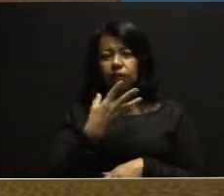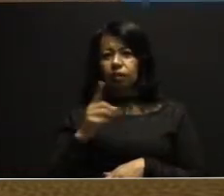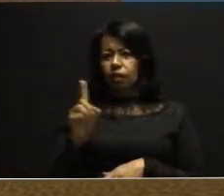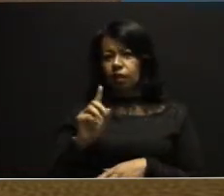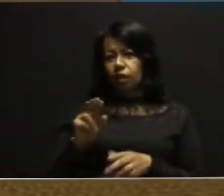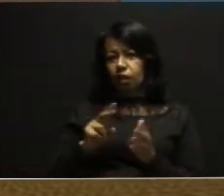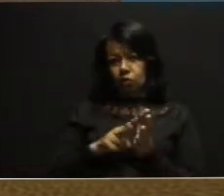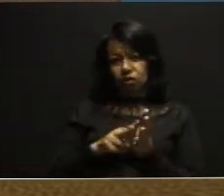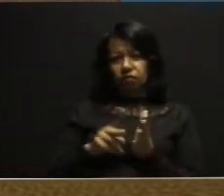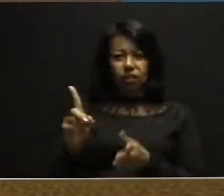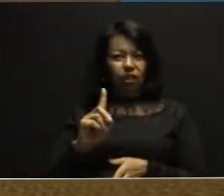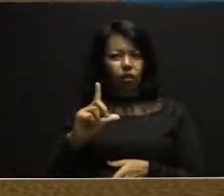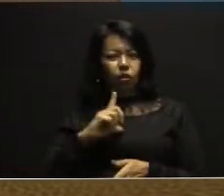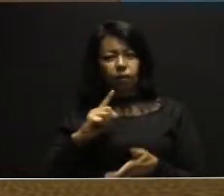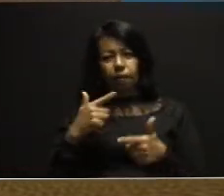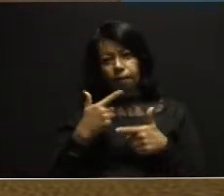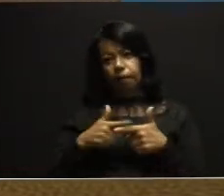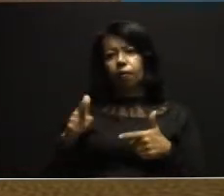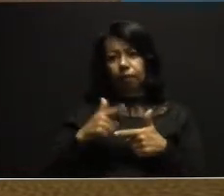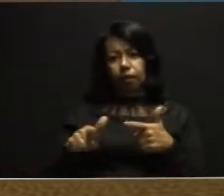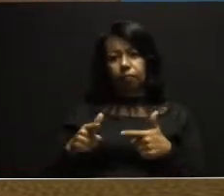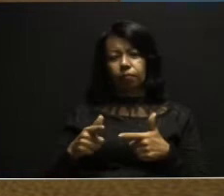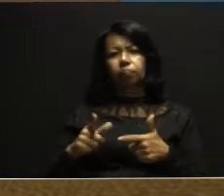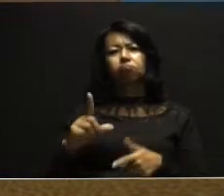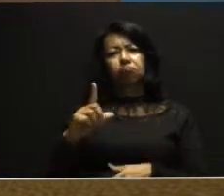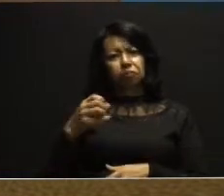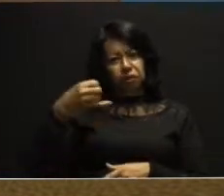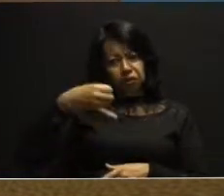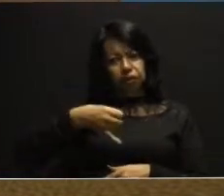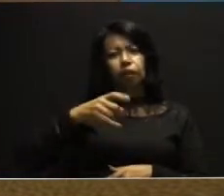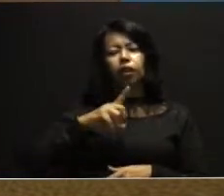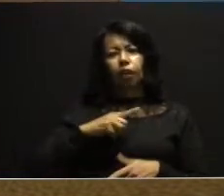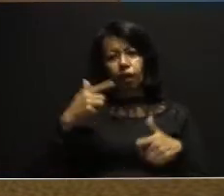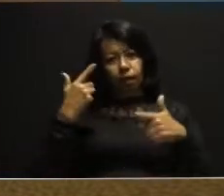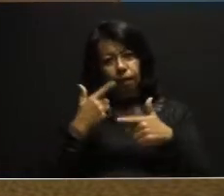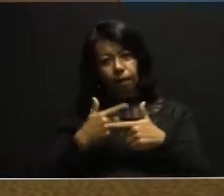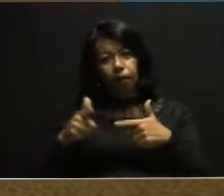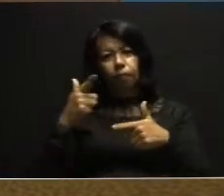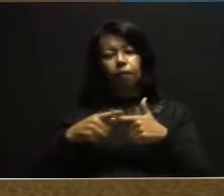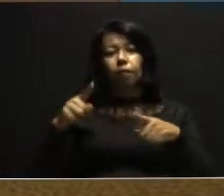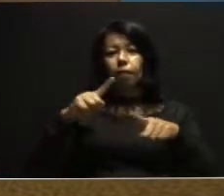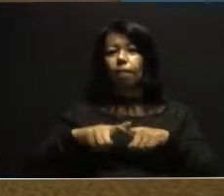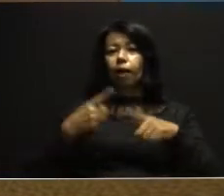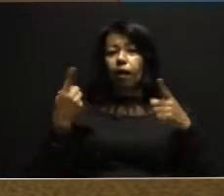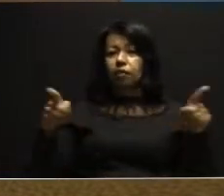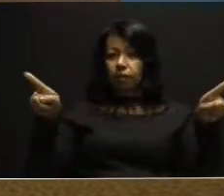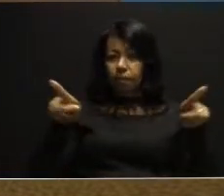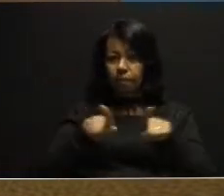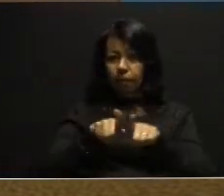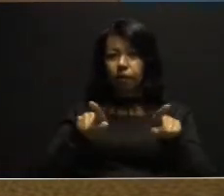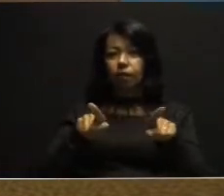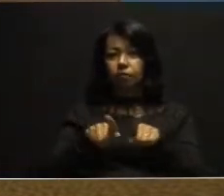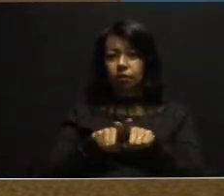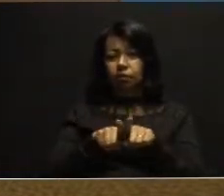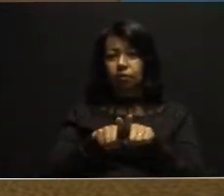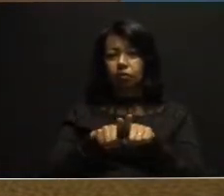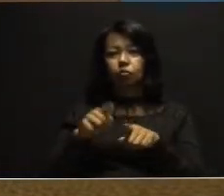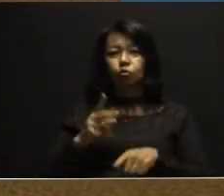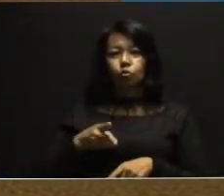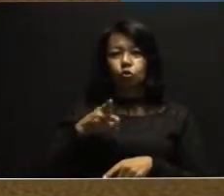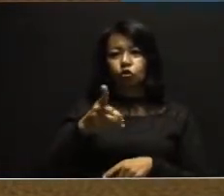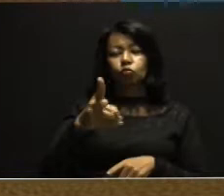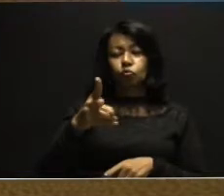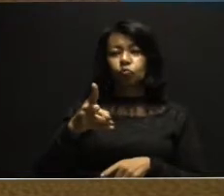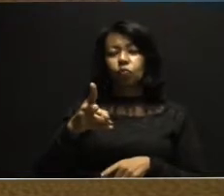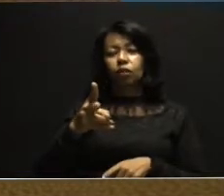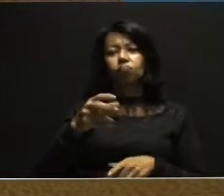que não tem dificuldade, Vai bem porque, apesar da dificuldade dos problemas, continua firme, lutando, enfrentando